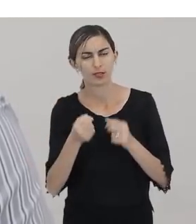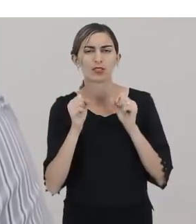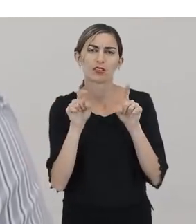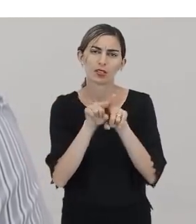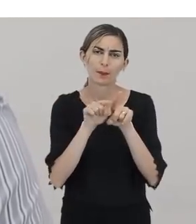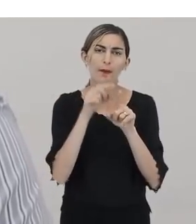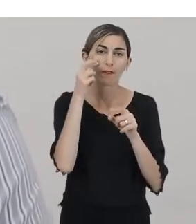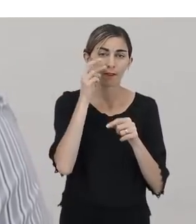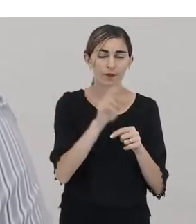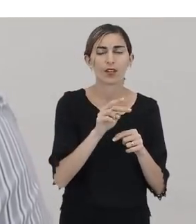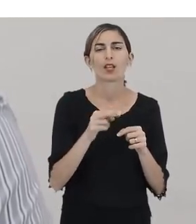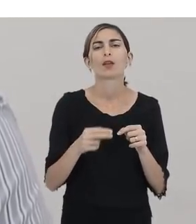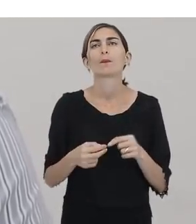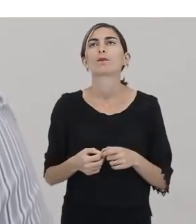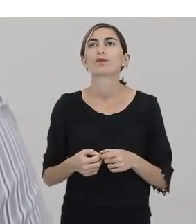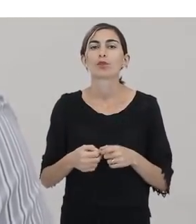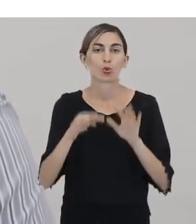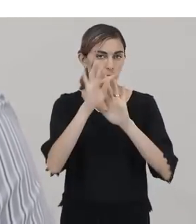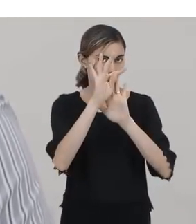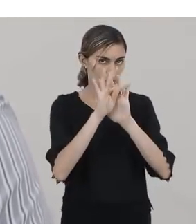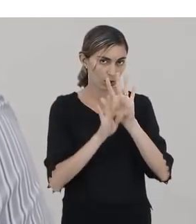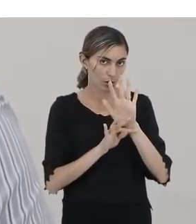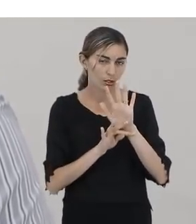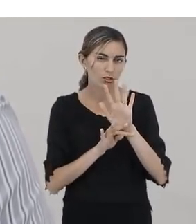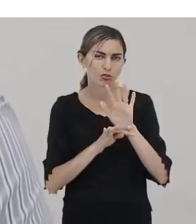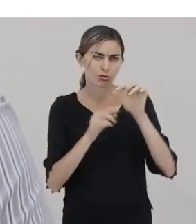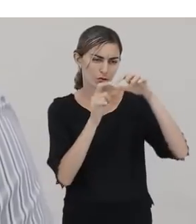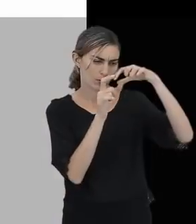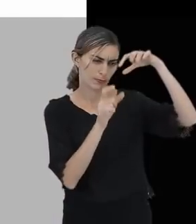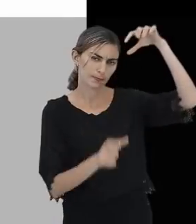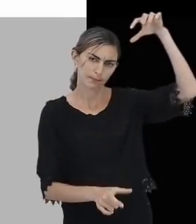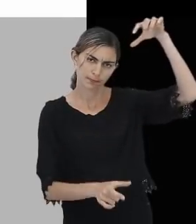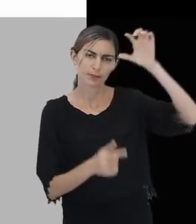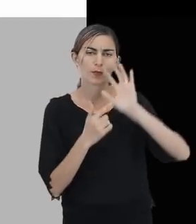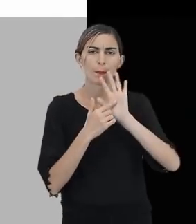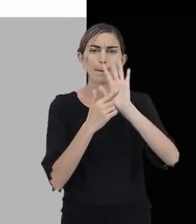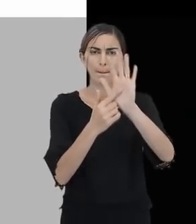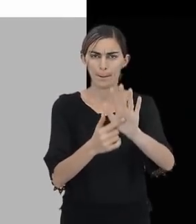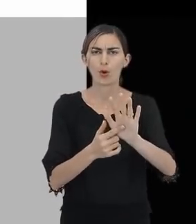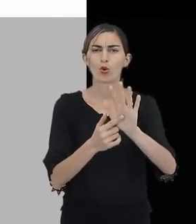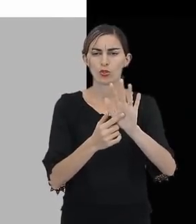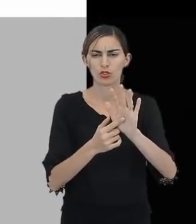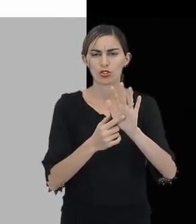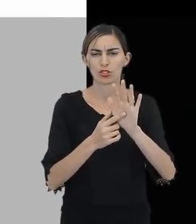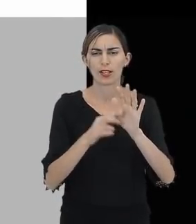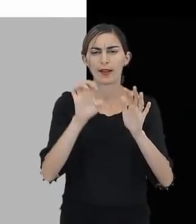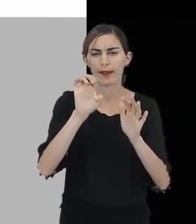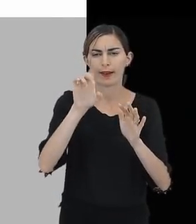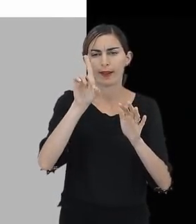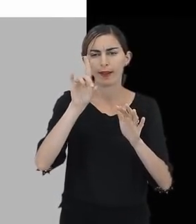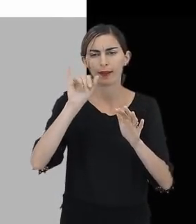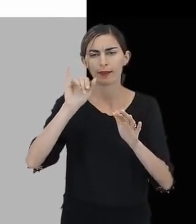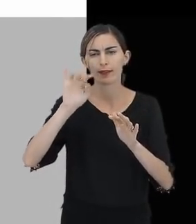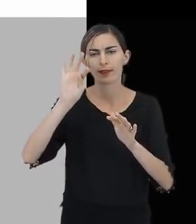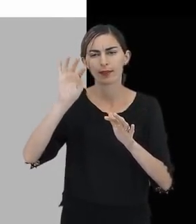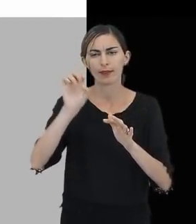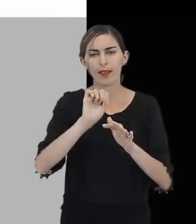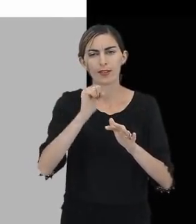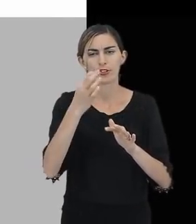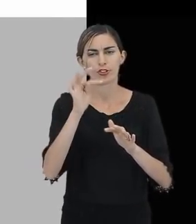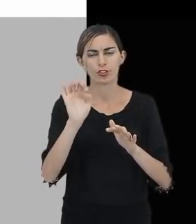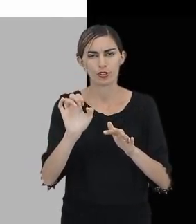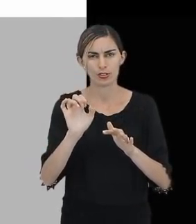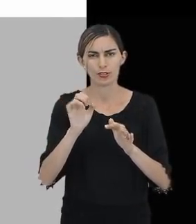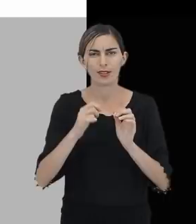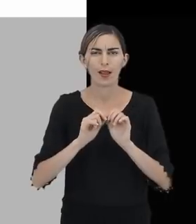também aqui que o texto, certo, está sendo definido diretamente aqui no edit text. E o ideal é que